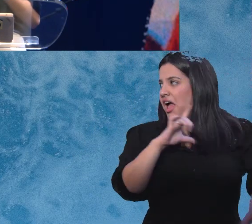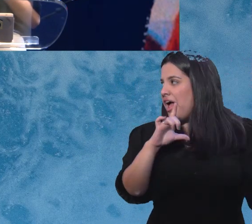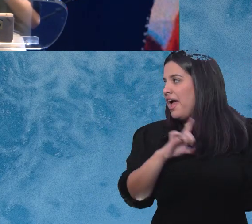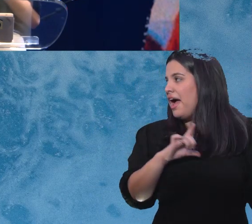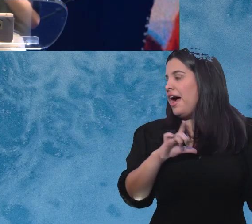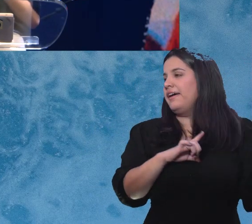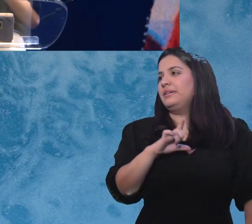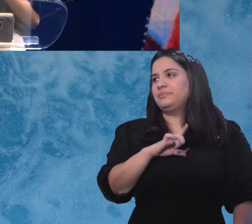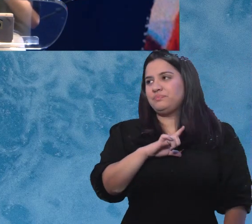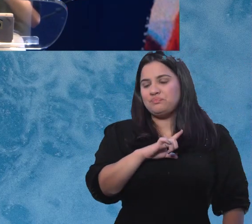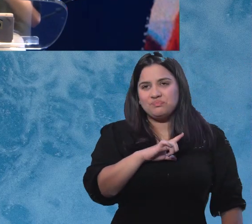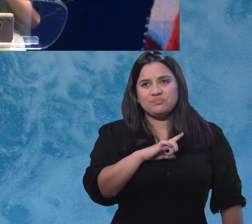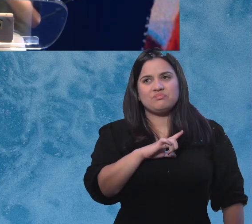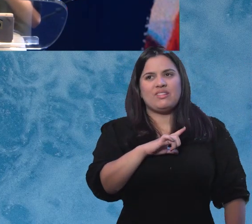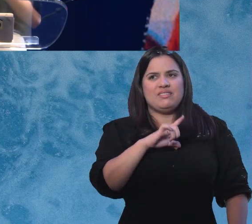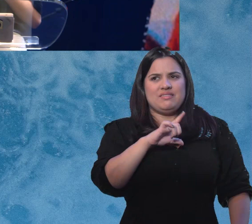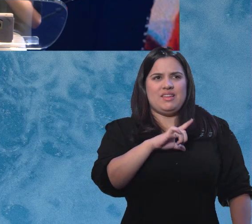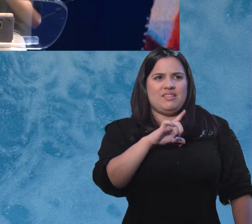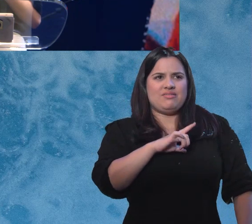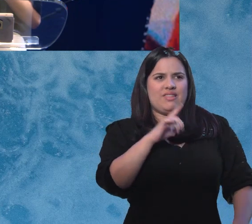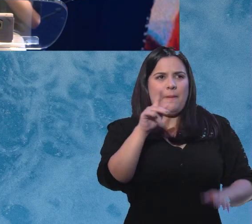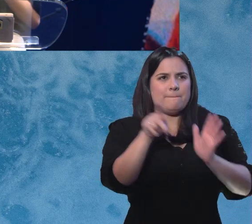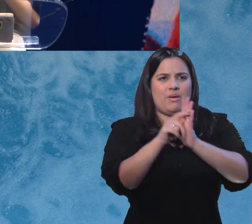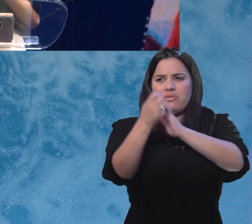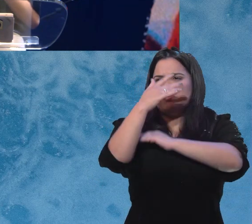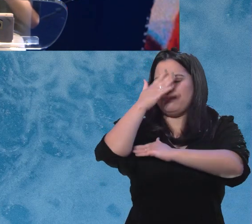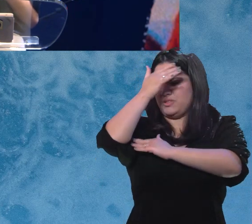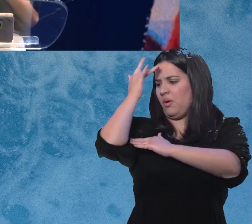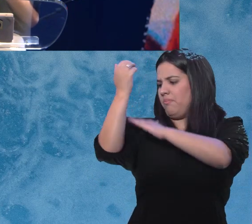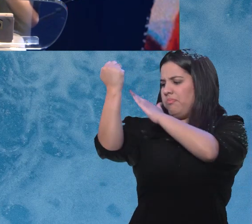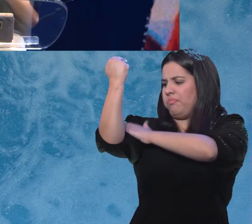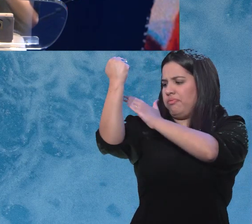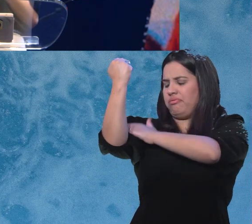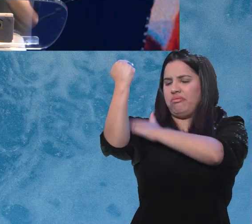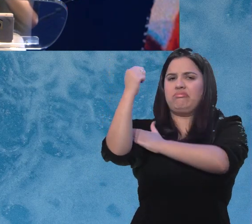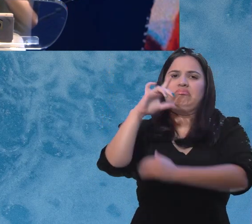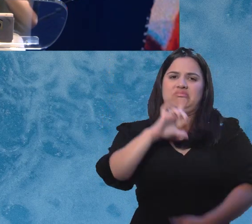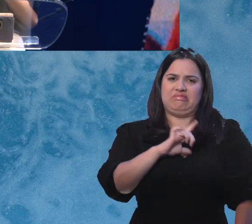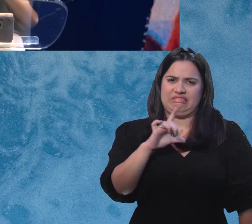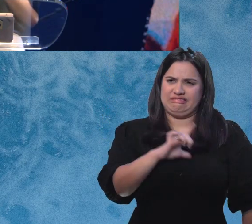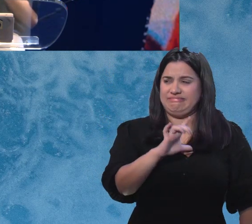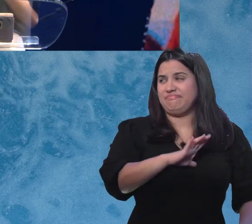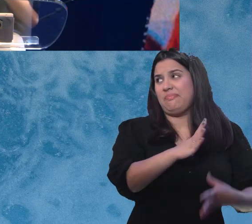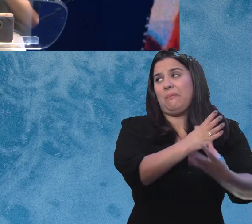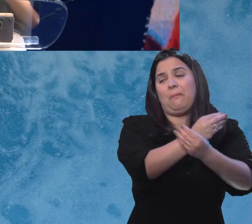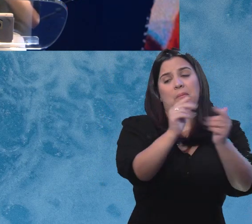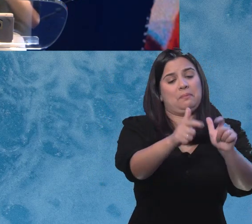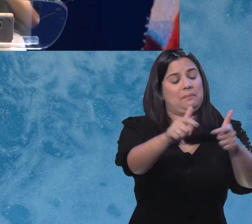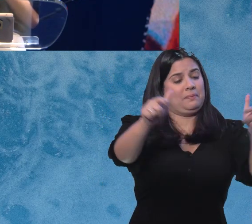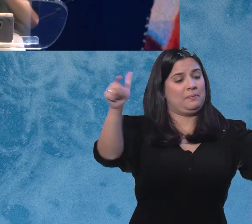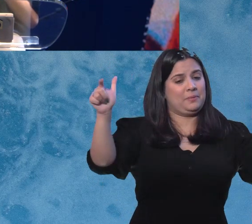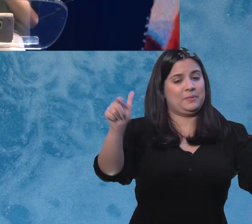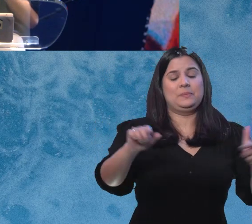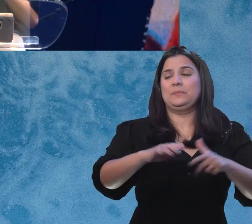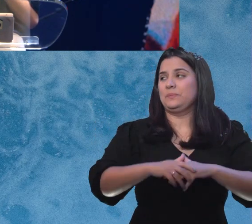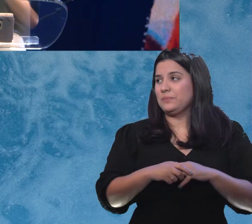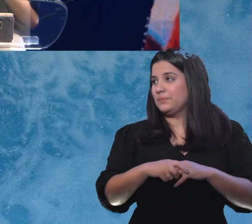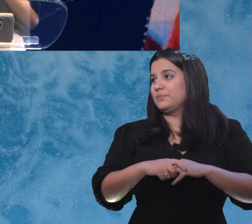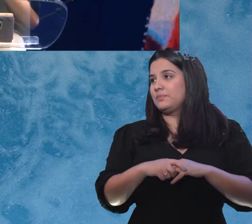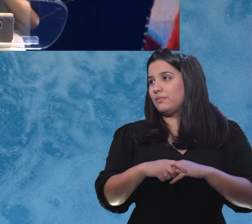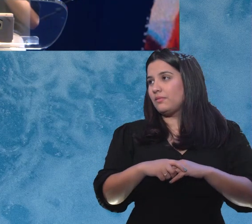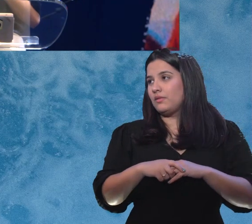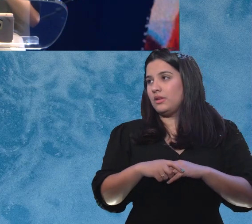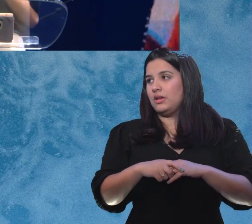amalequitas vivem no Negueb e os hititas, jebuseus e amorreus vivem na região montanhosa. Os cananeus vivem perto do litoral do